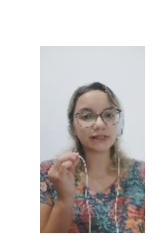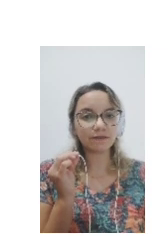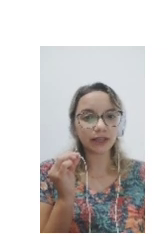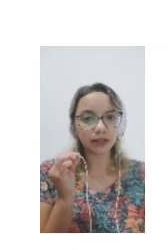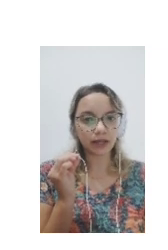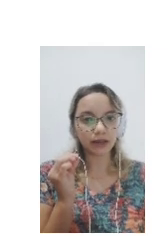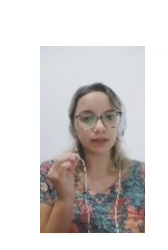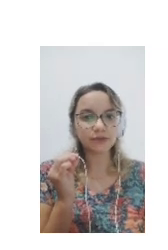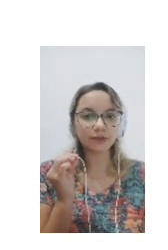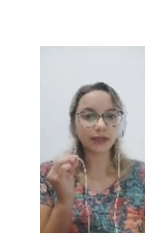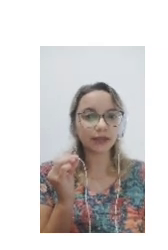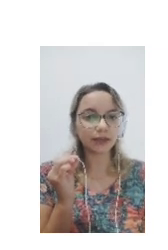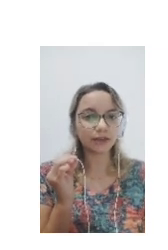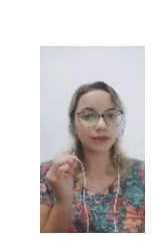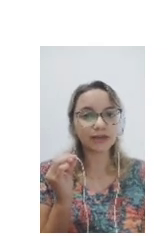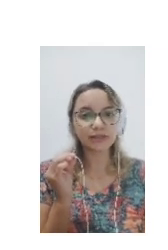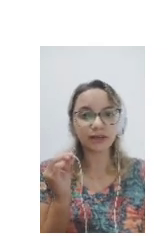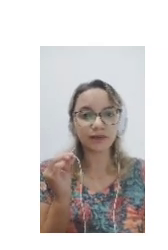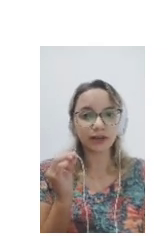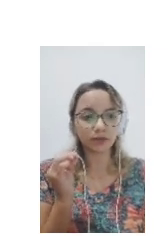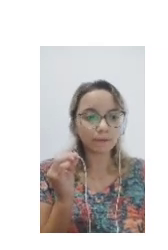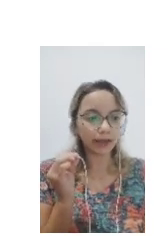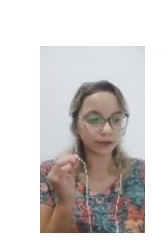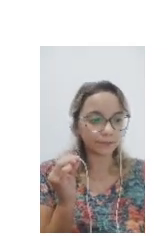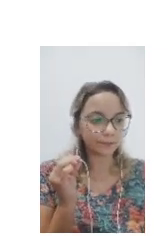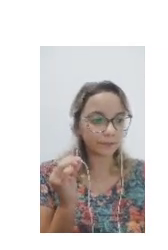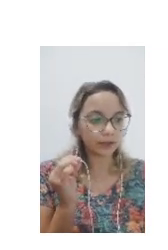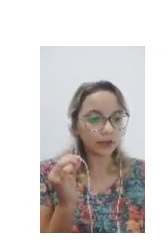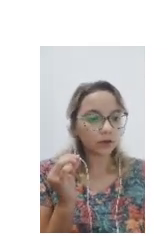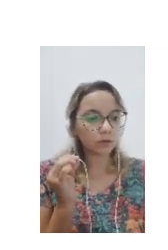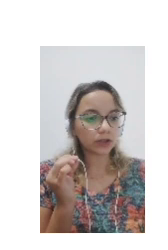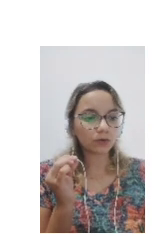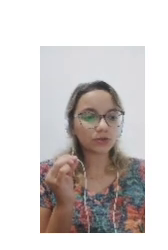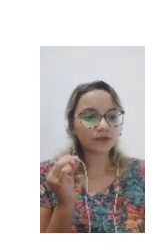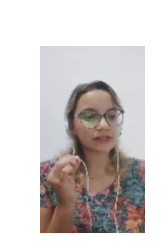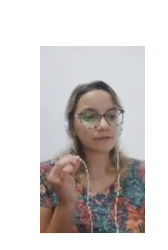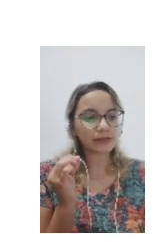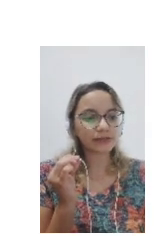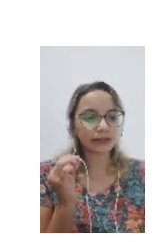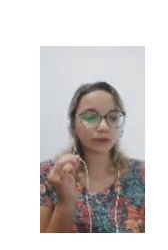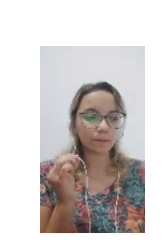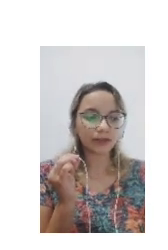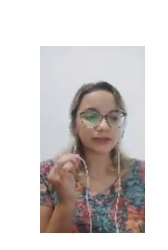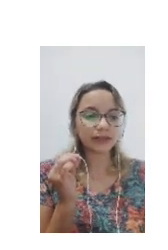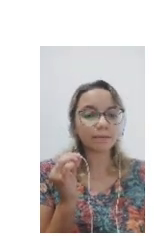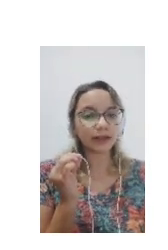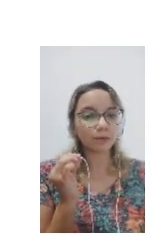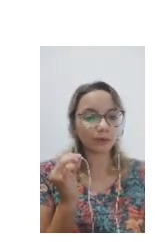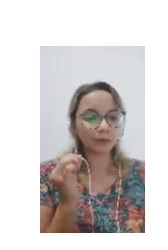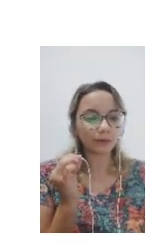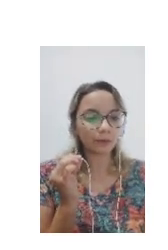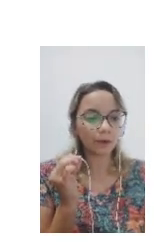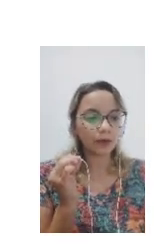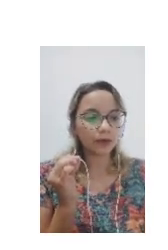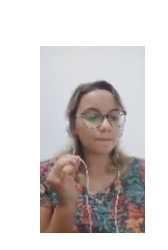de Medicina Veterinária e Zootecnia da Universidade Federal da Bahia, contando com diversas peças anatômicas e aberto